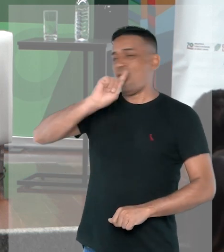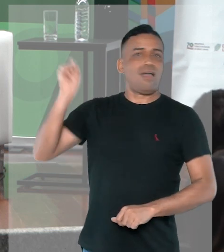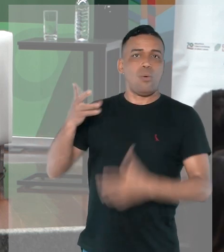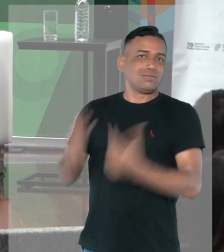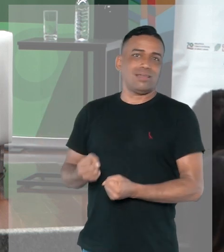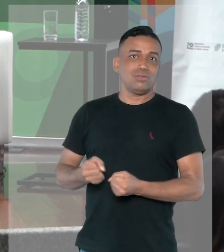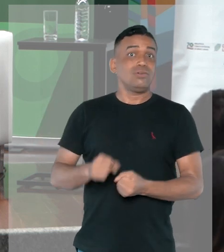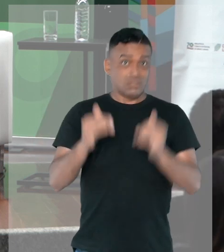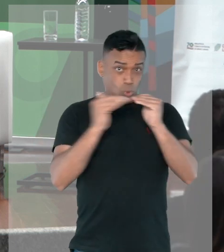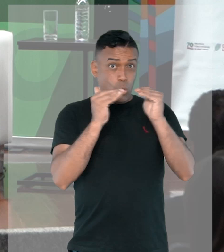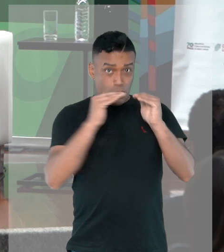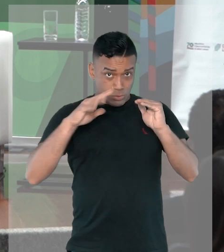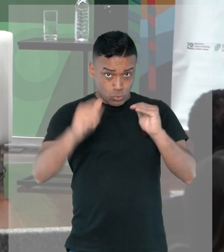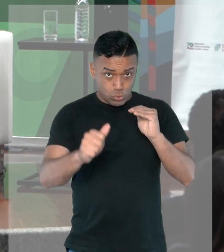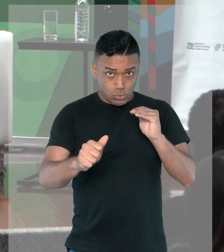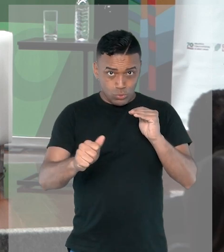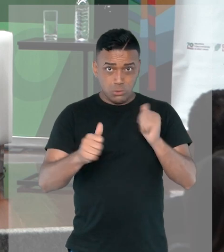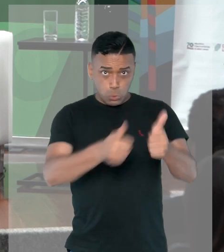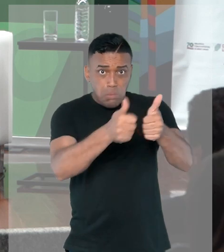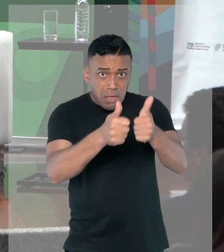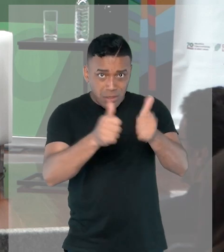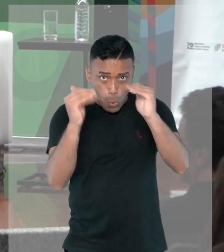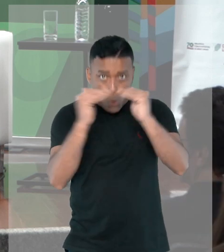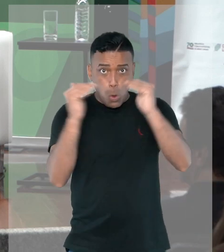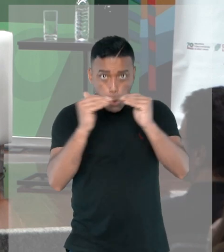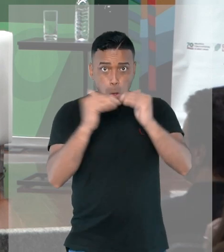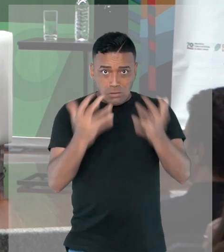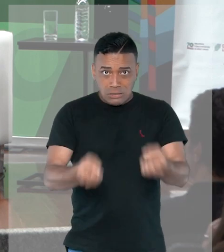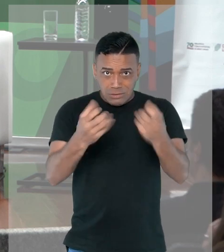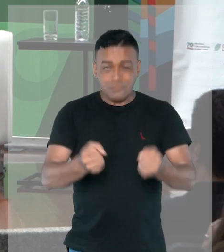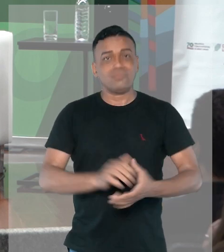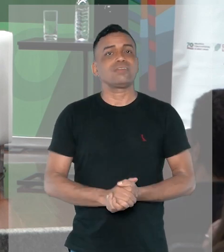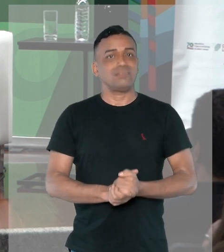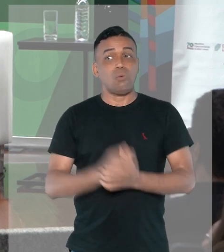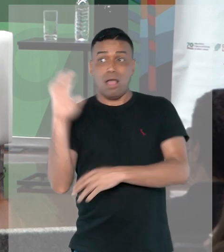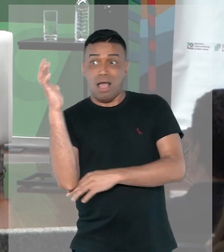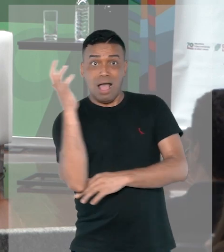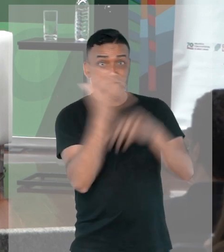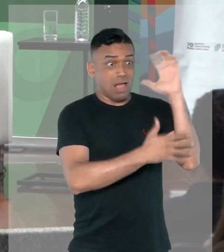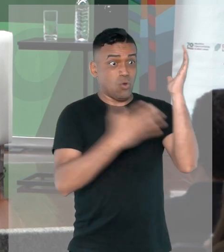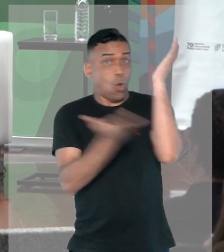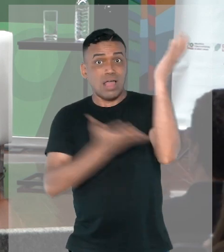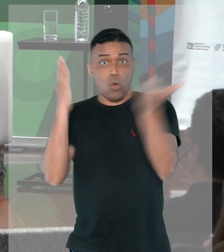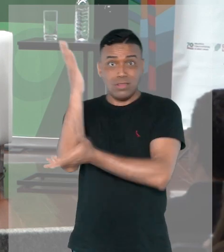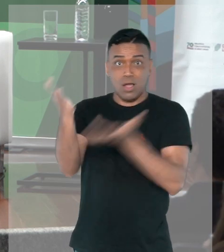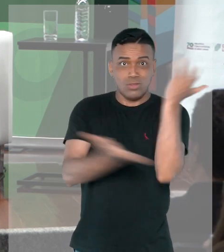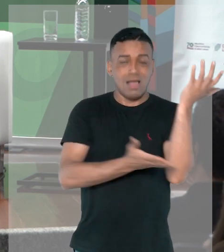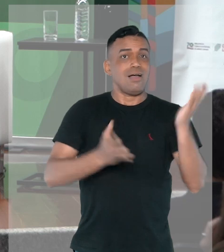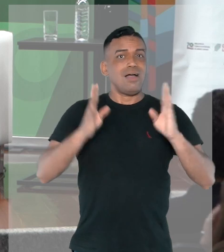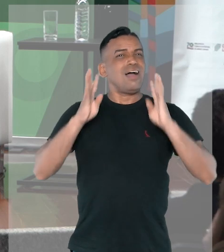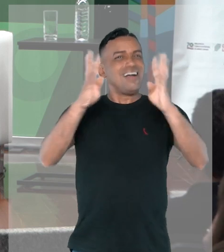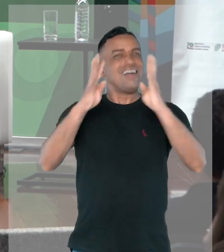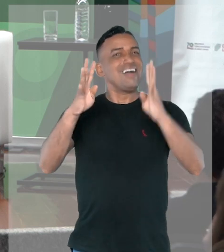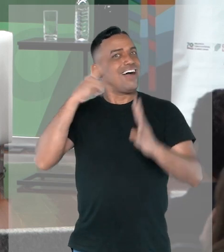assim? Vocês concordam com tudo? Está tudo bem? Vamos cortar as árvores, toda aquela beleza daquela entrada